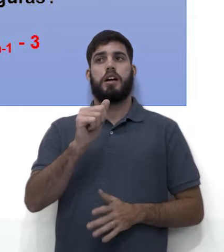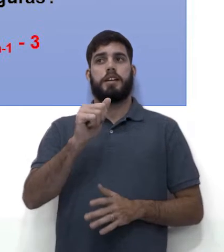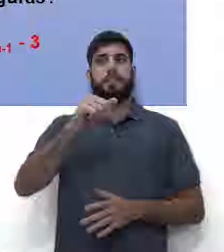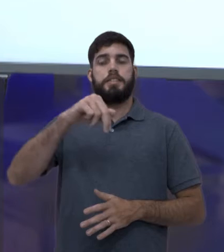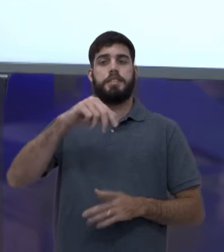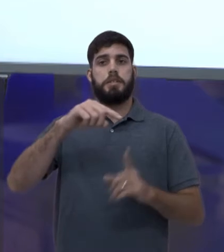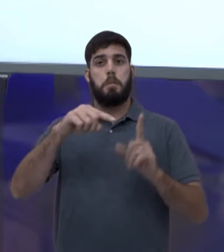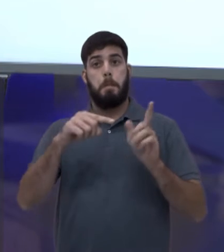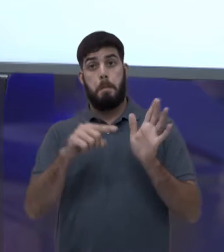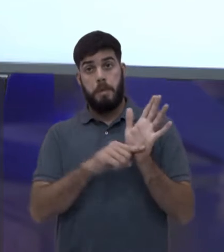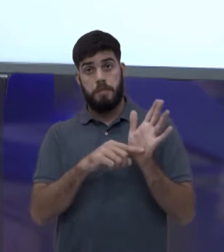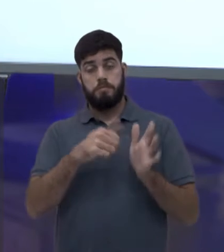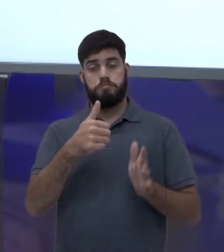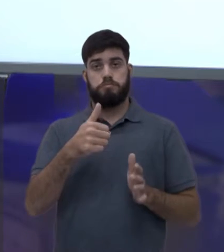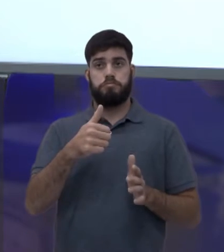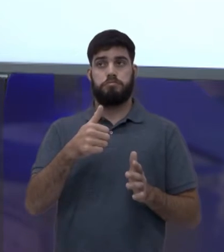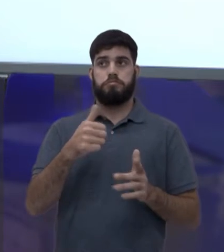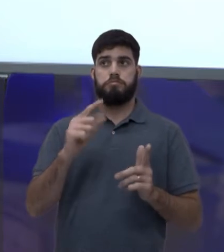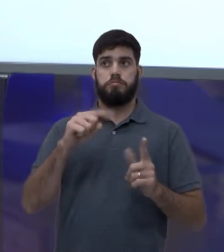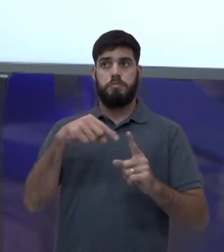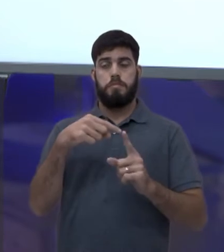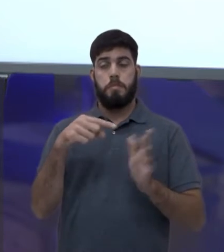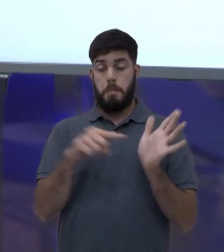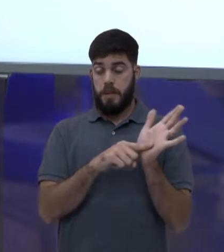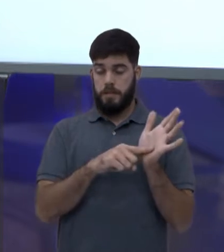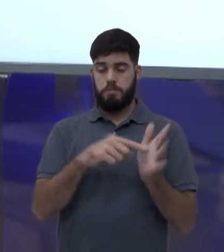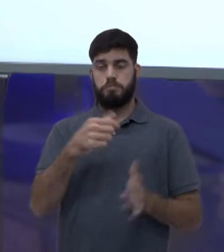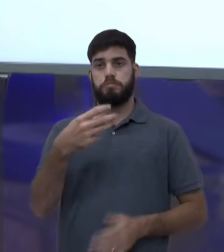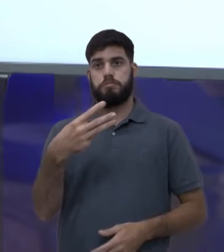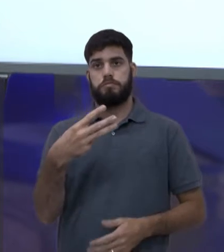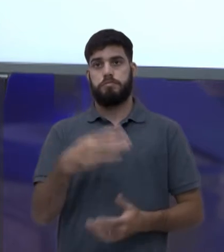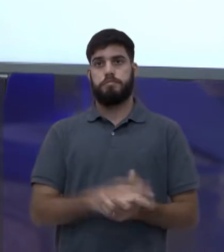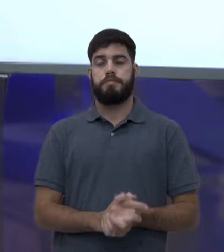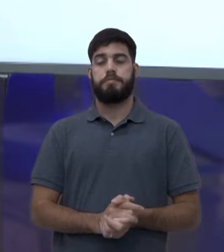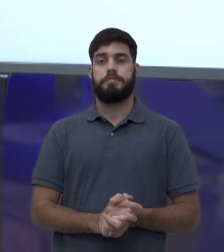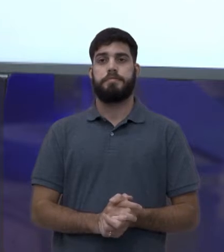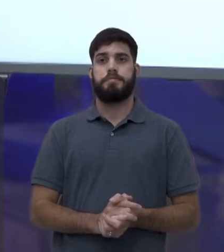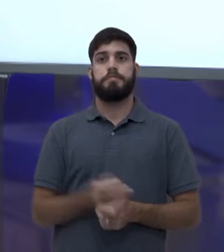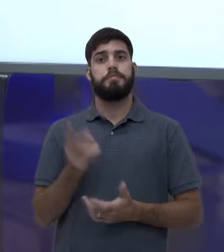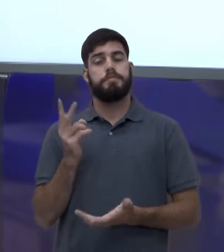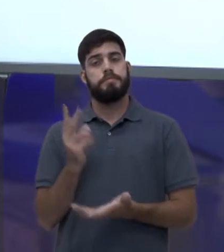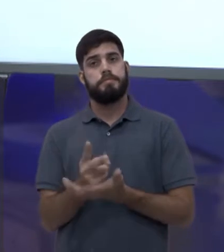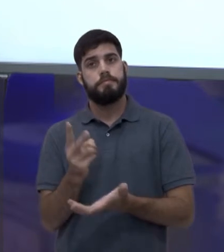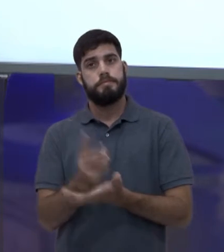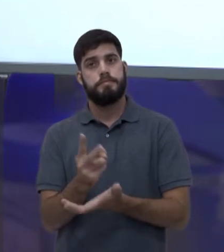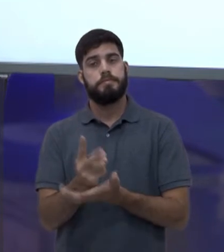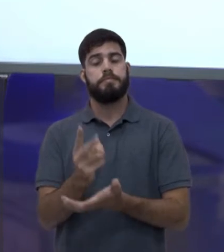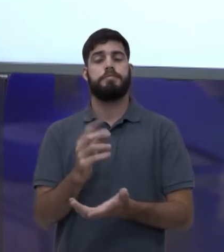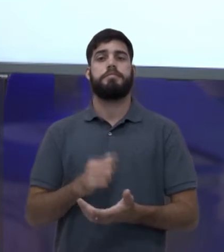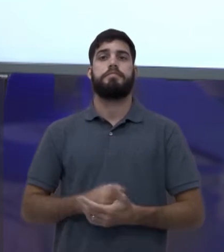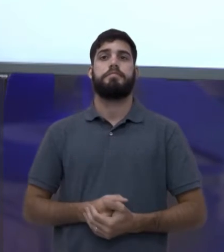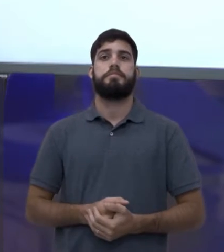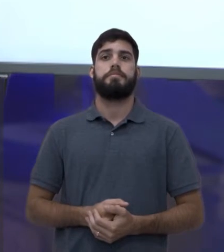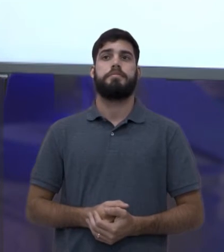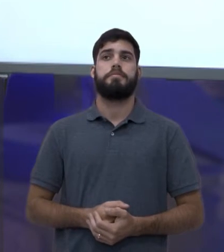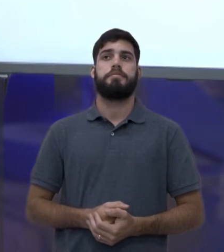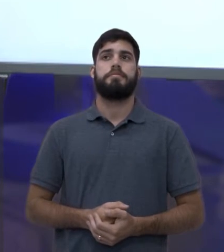menos 3, ou seja, está diminuindo 3 bonequinhas. Continuando,